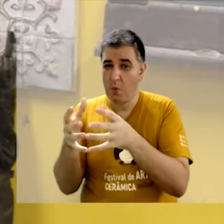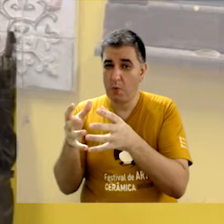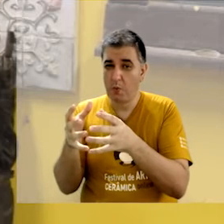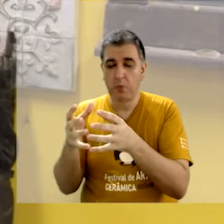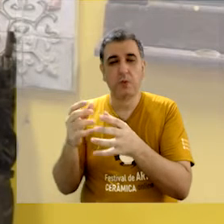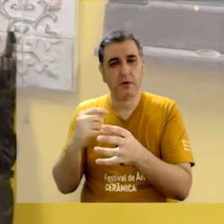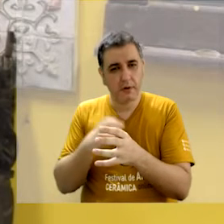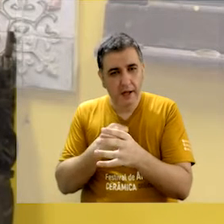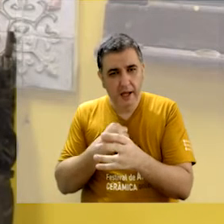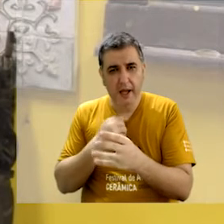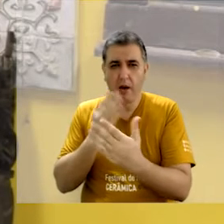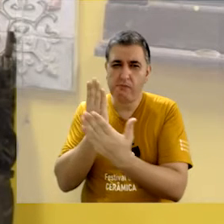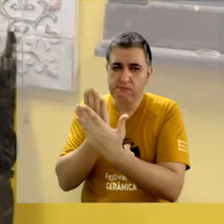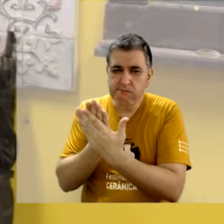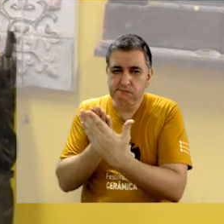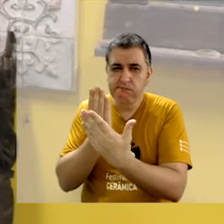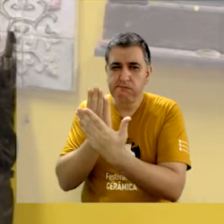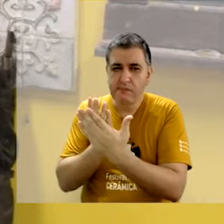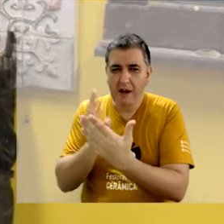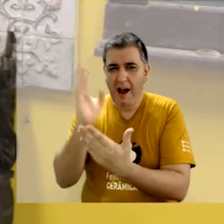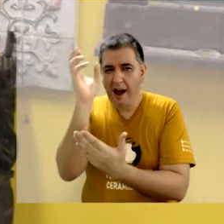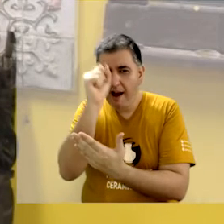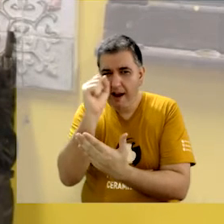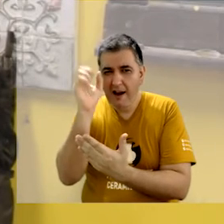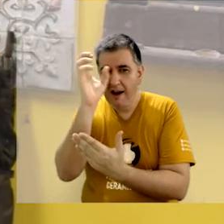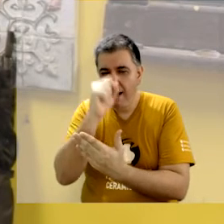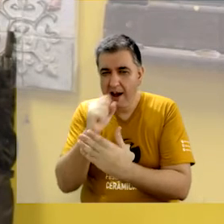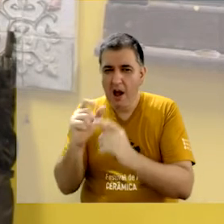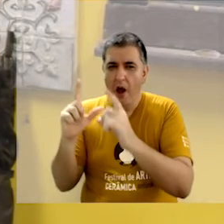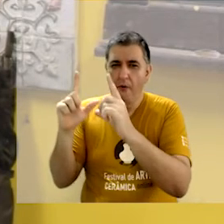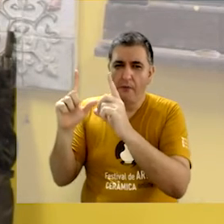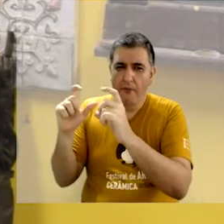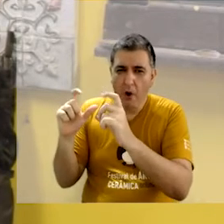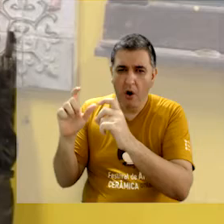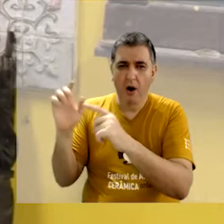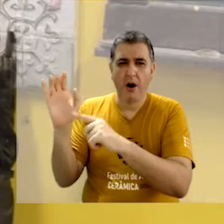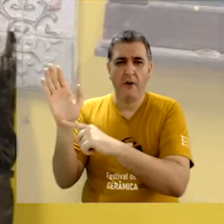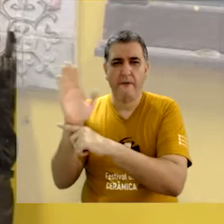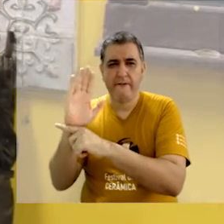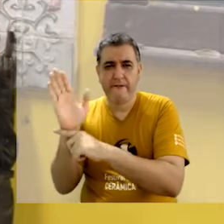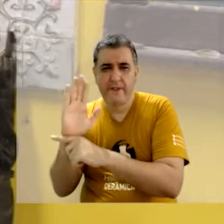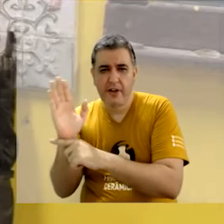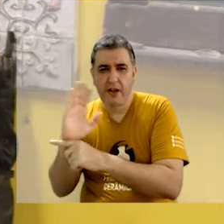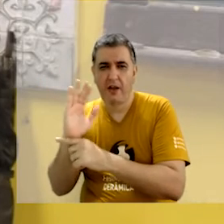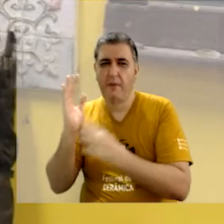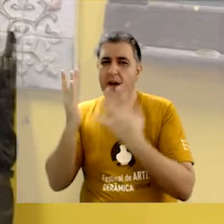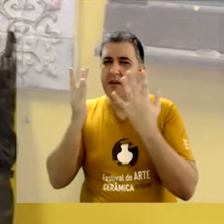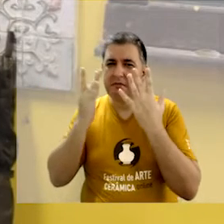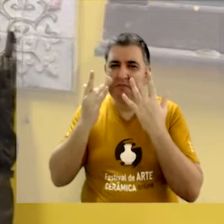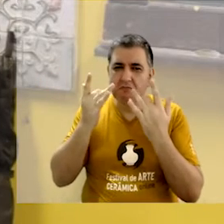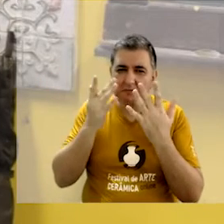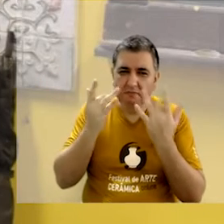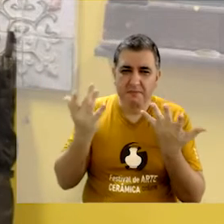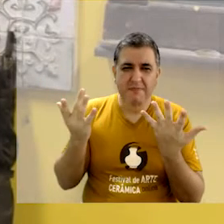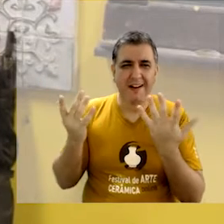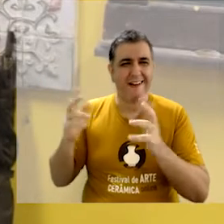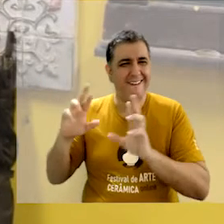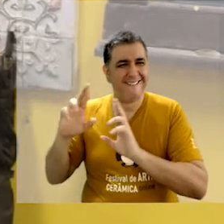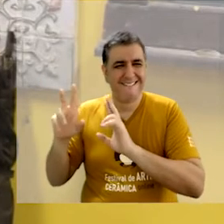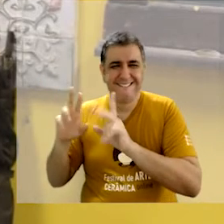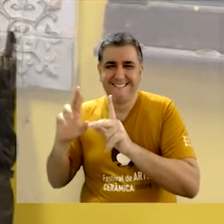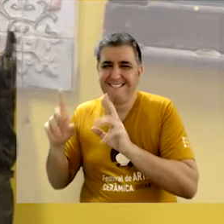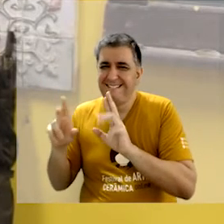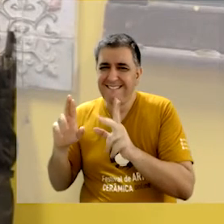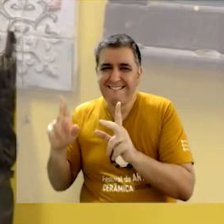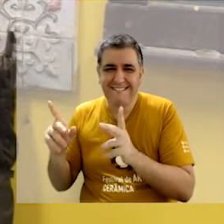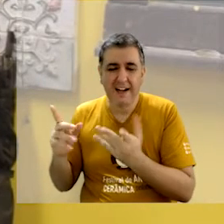com eles fotografia, cinema, performance, né? Eu nem sabia o que era performance, tive contato com a